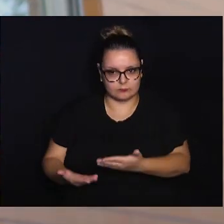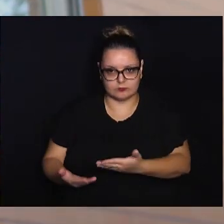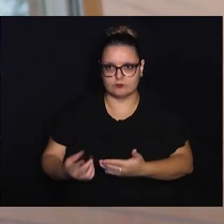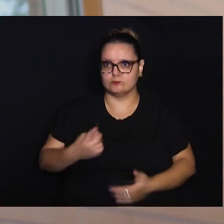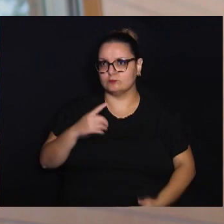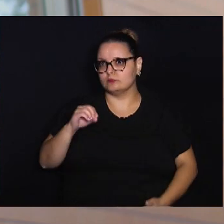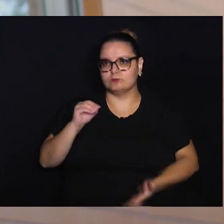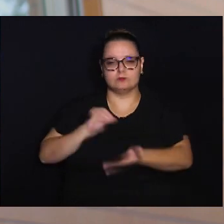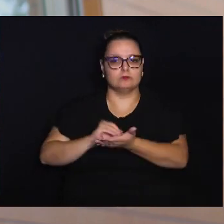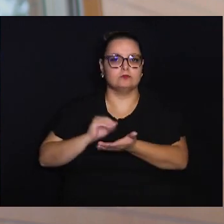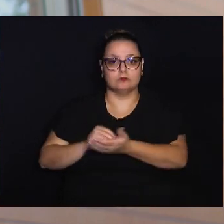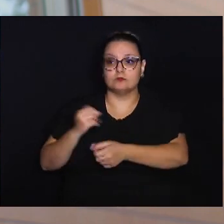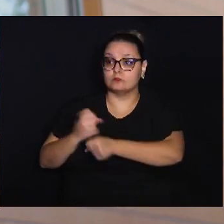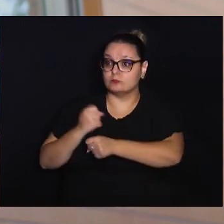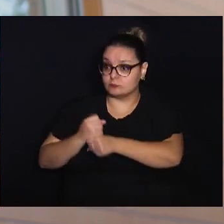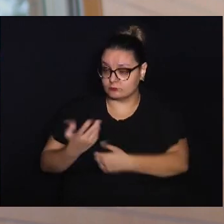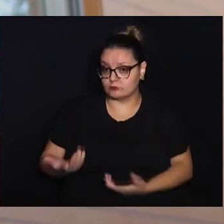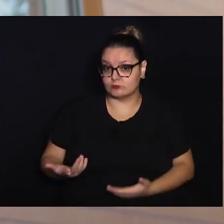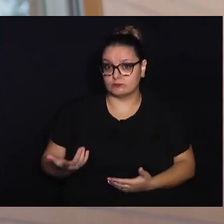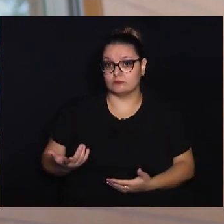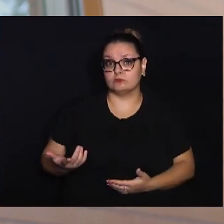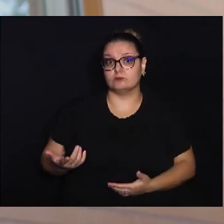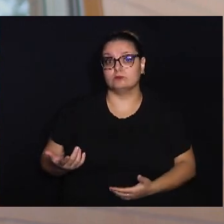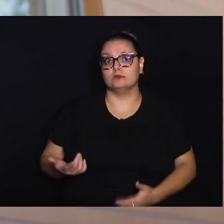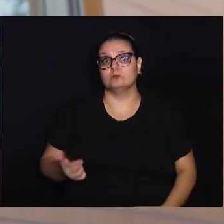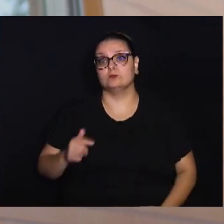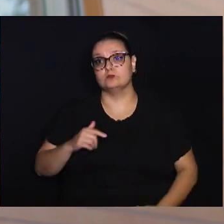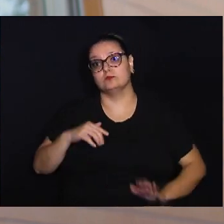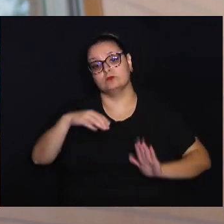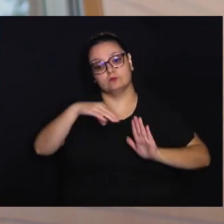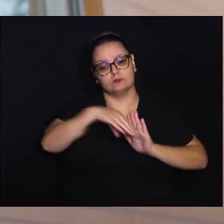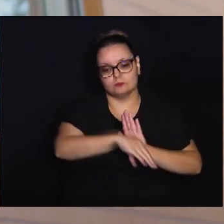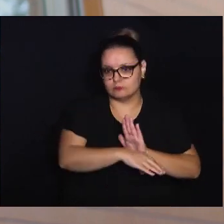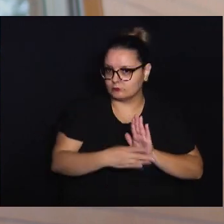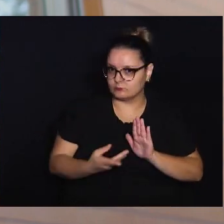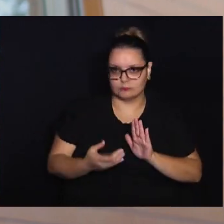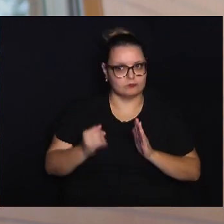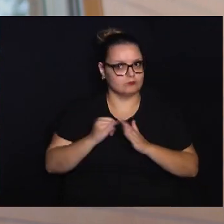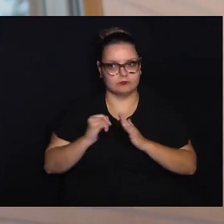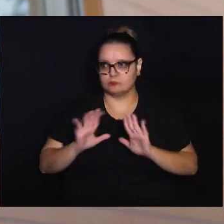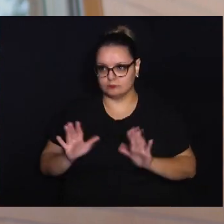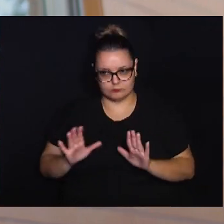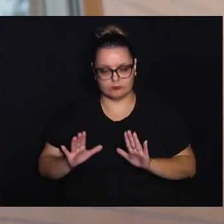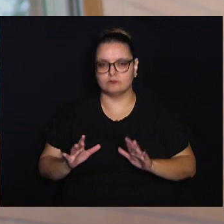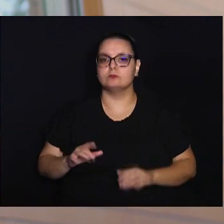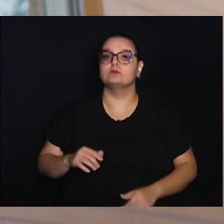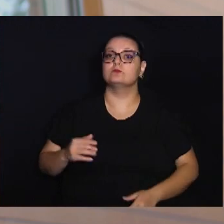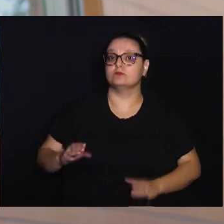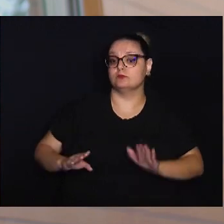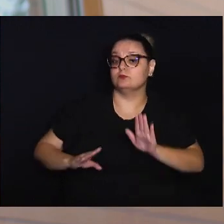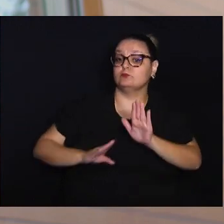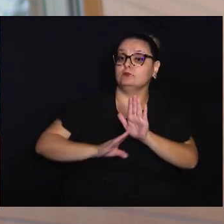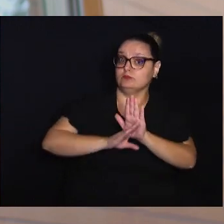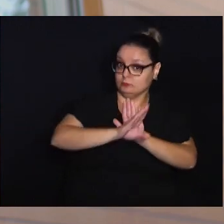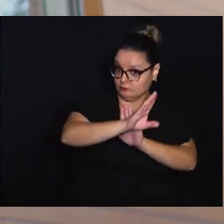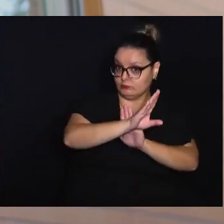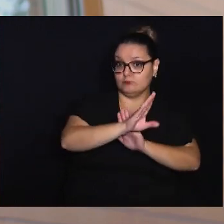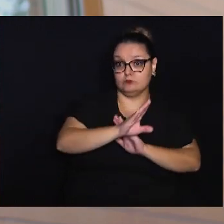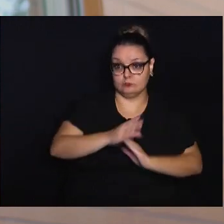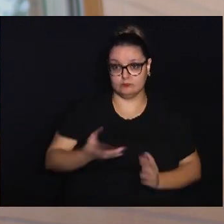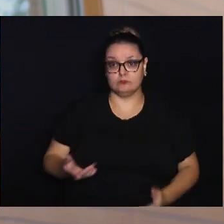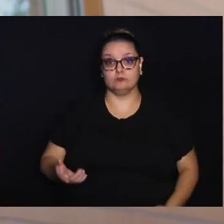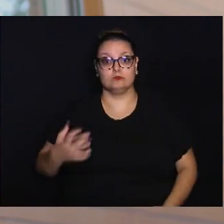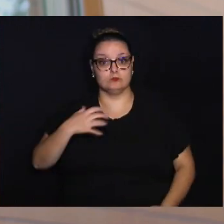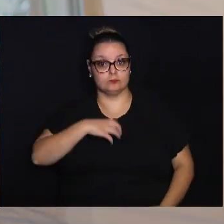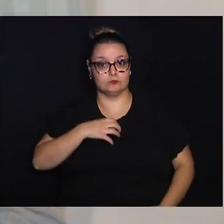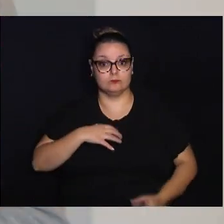Historicamente, assim, pelo menos nos 10 últimos anos, não existe uma queda na valorização do imóvel. O imóvel, ele vai compor o seu patrimônio e muitas